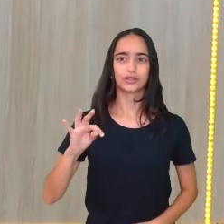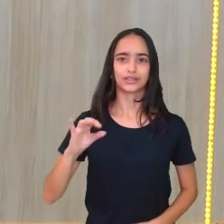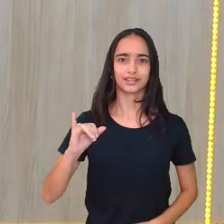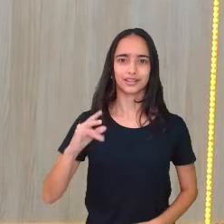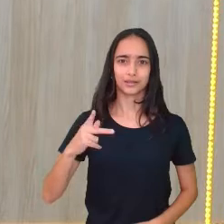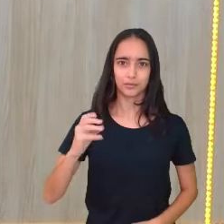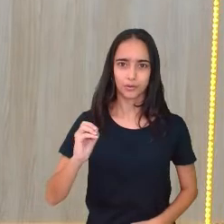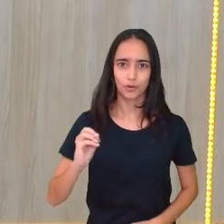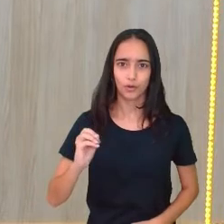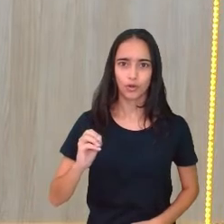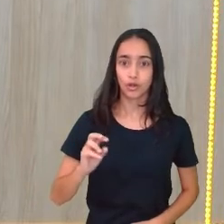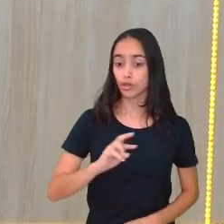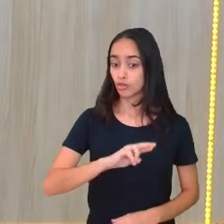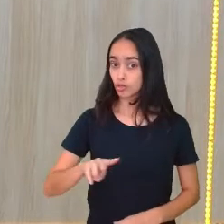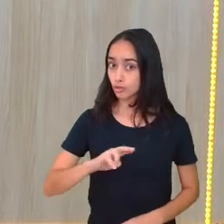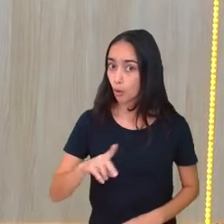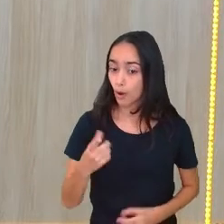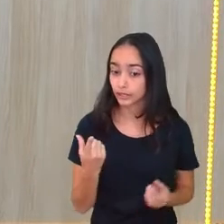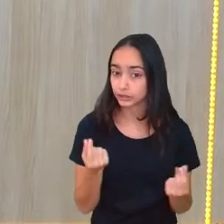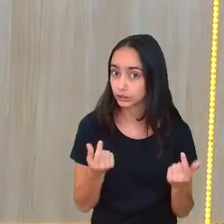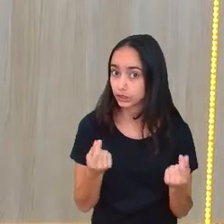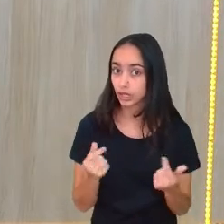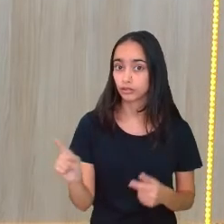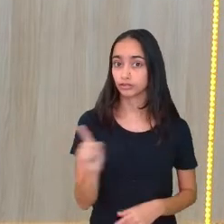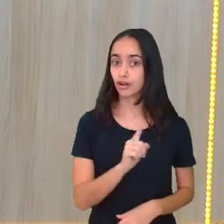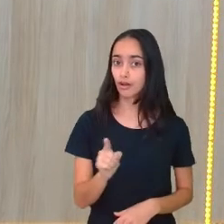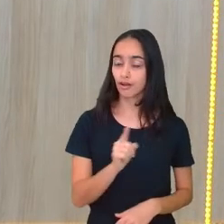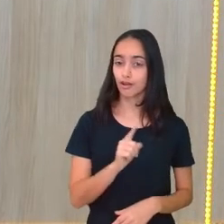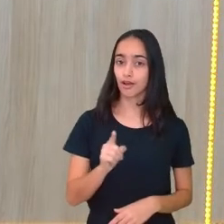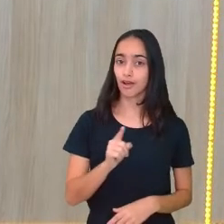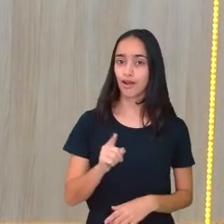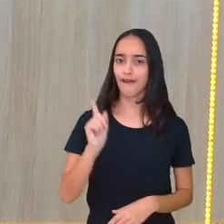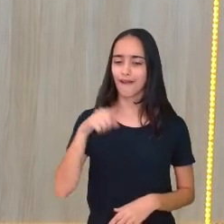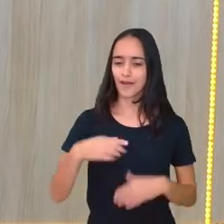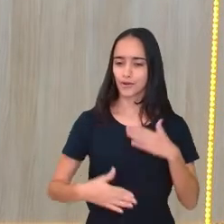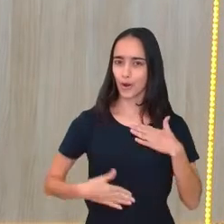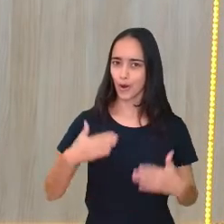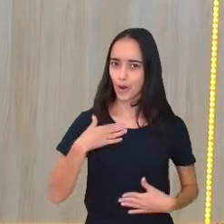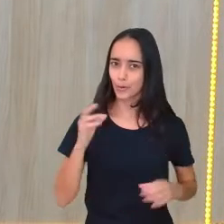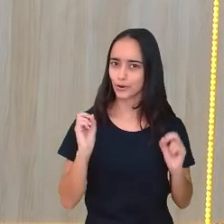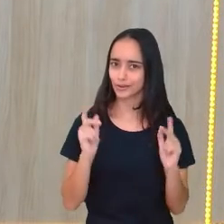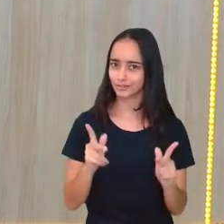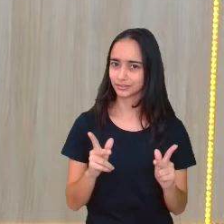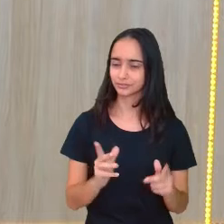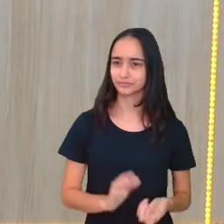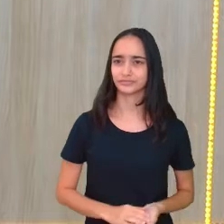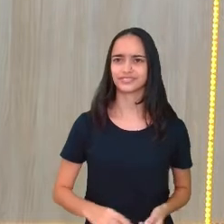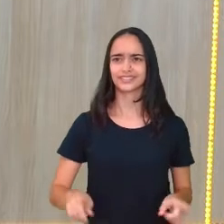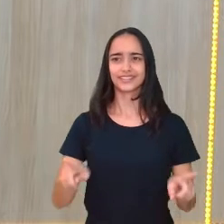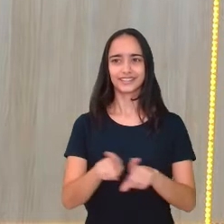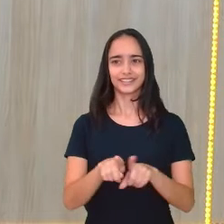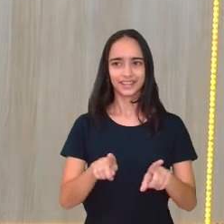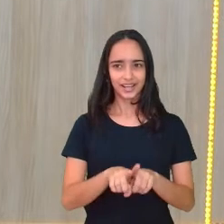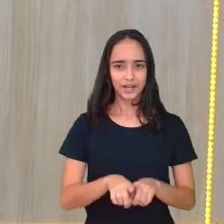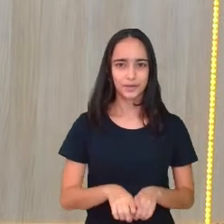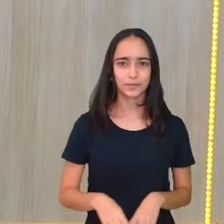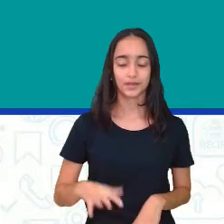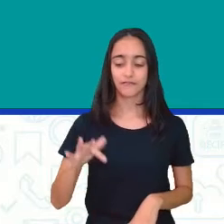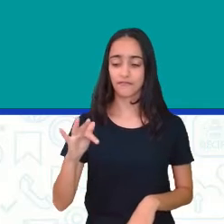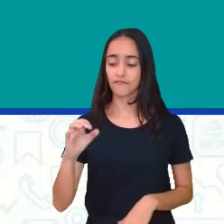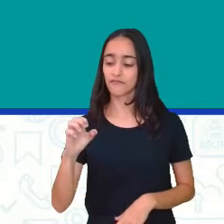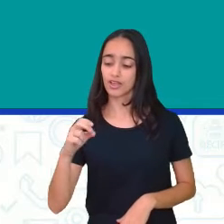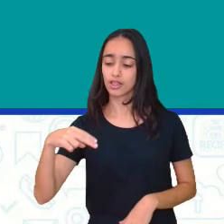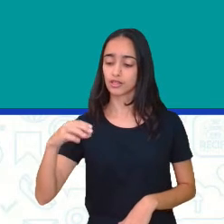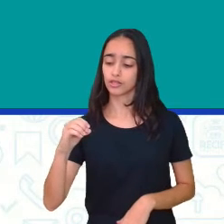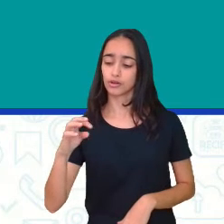Falando de herança de corpo. E nós temos o fenótipo. Então, o